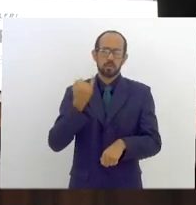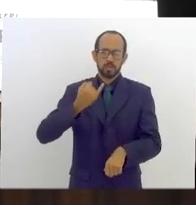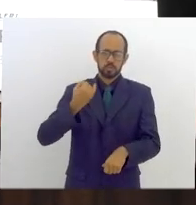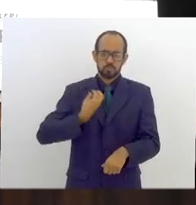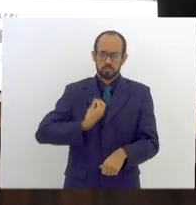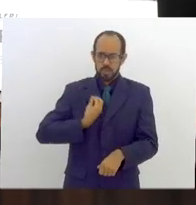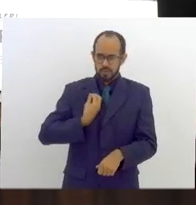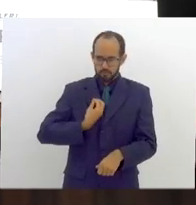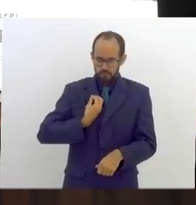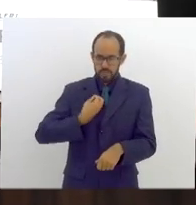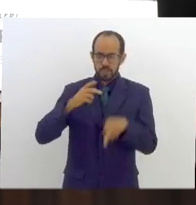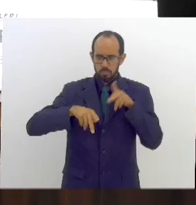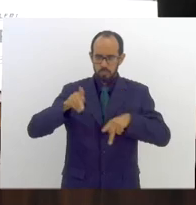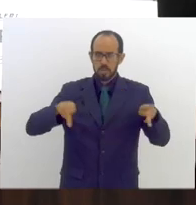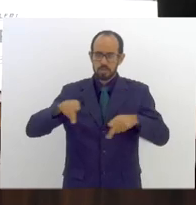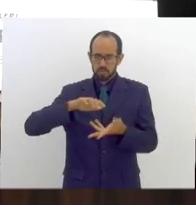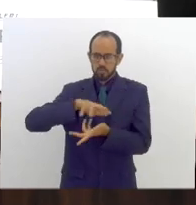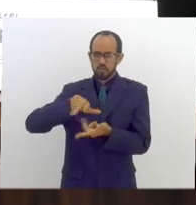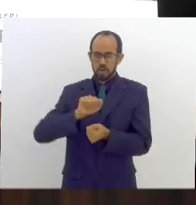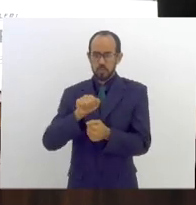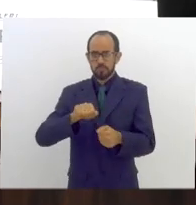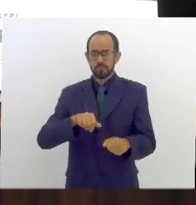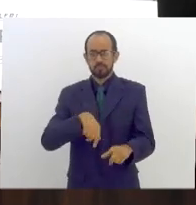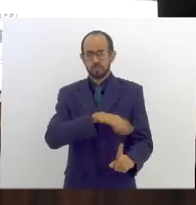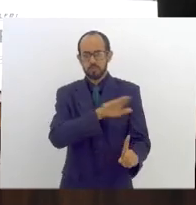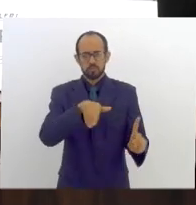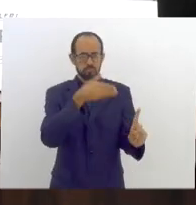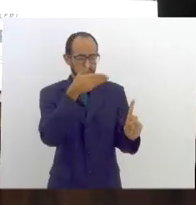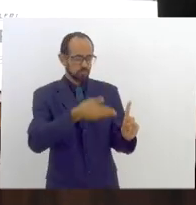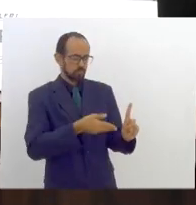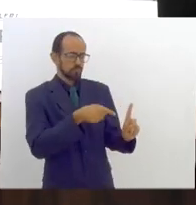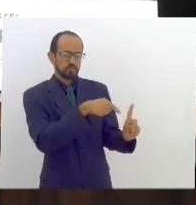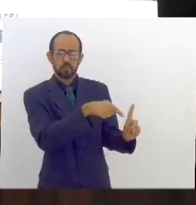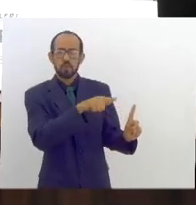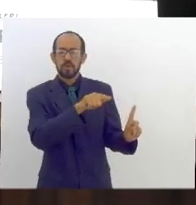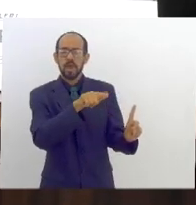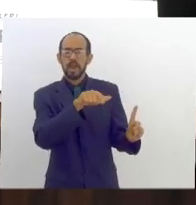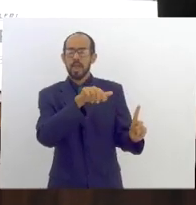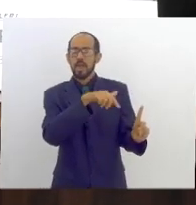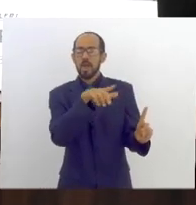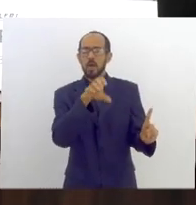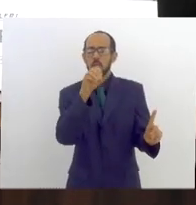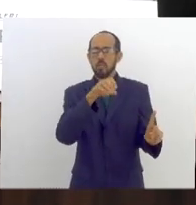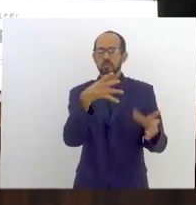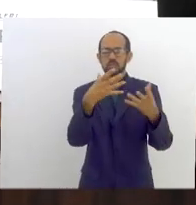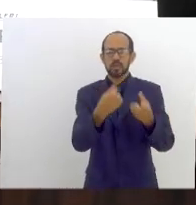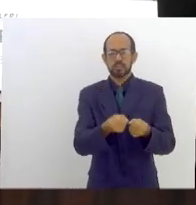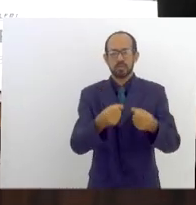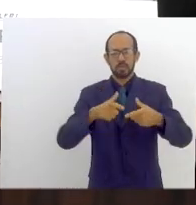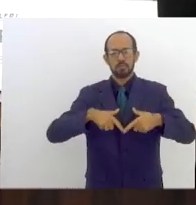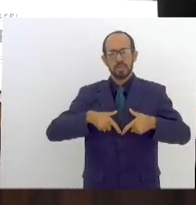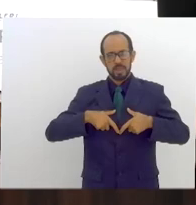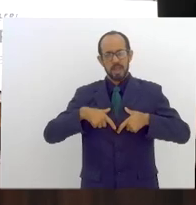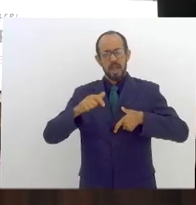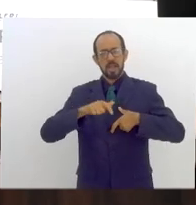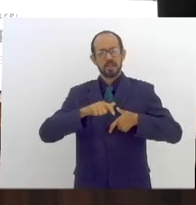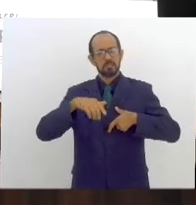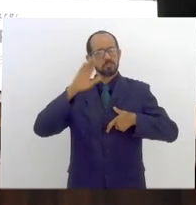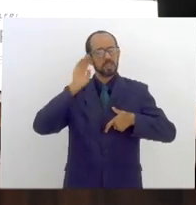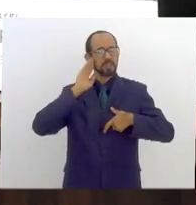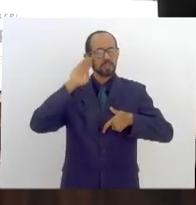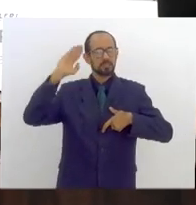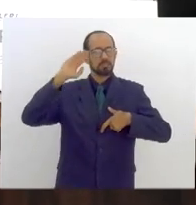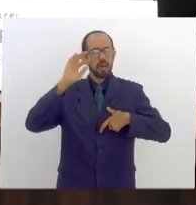ter recebido, no mês passado, numa solenidade da Base Aérea do Galeão, a Ordem do Mérito Aeronáutico, principal comenda da Força